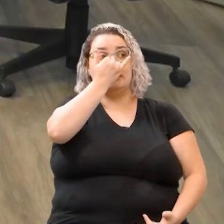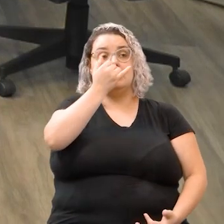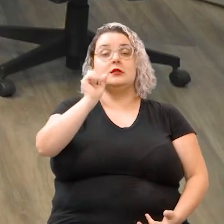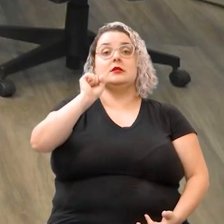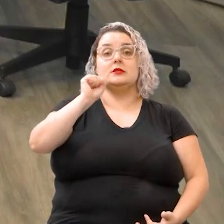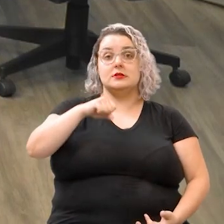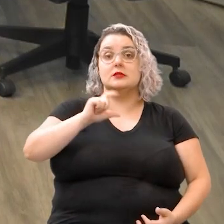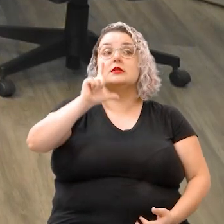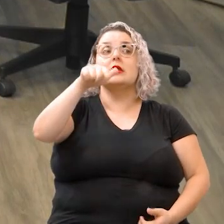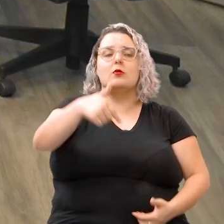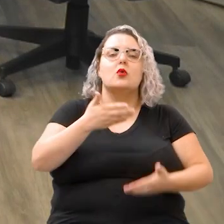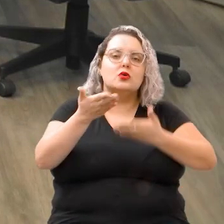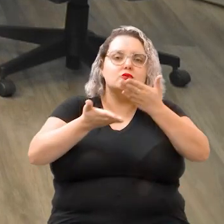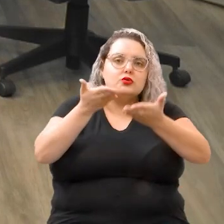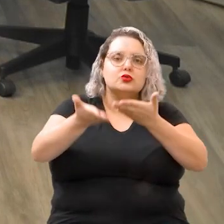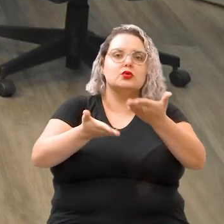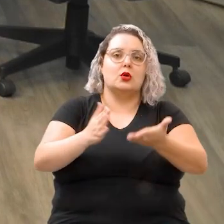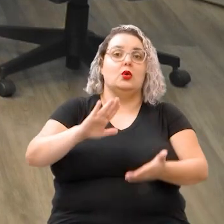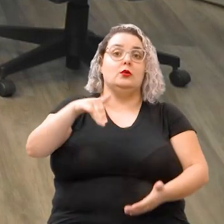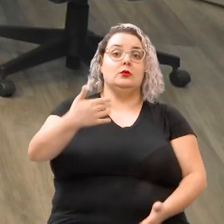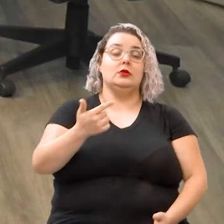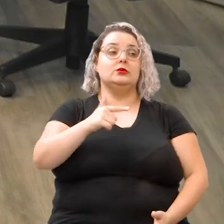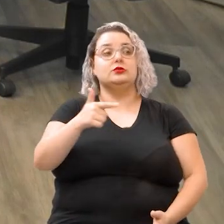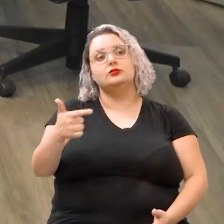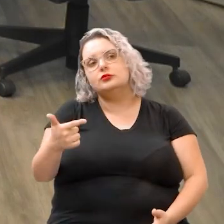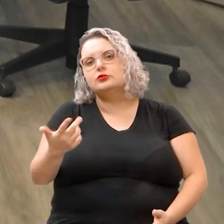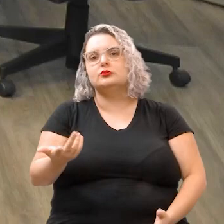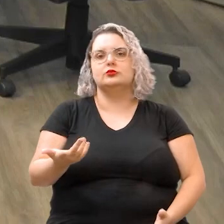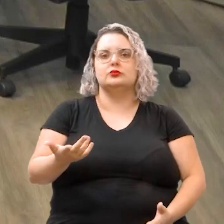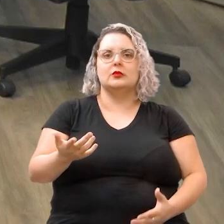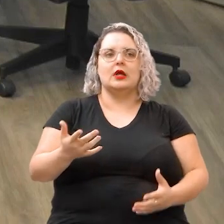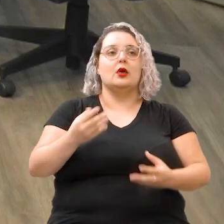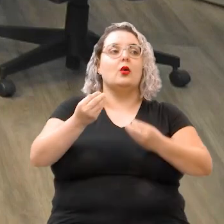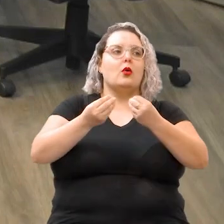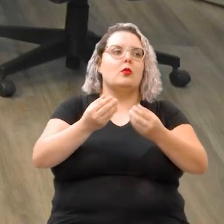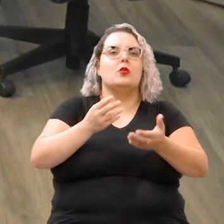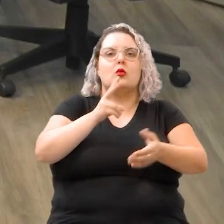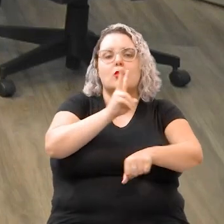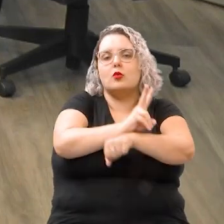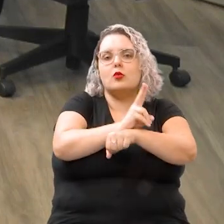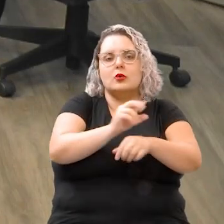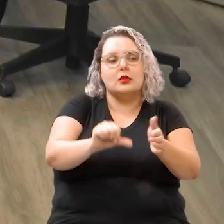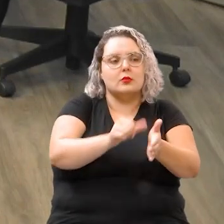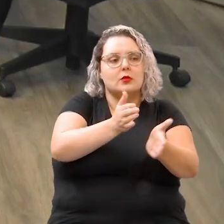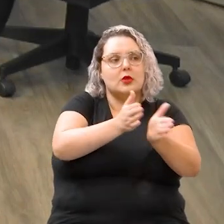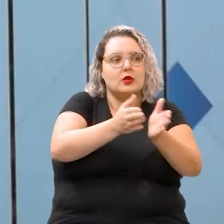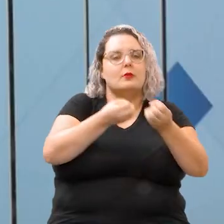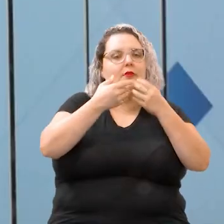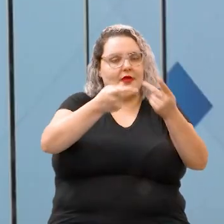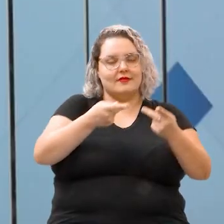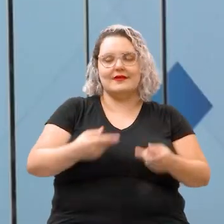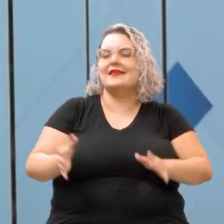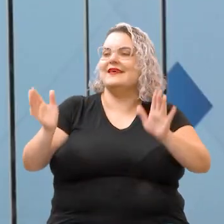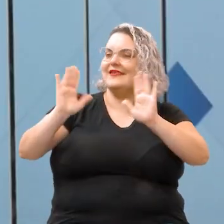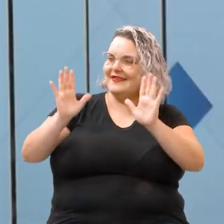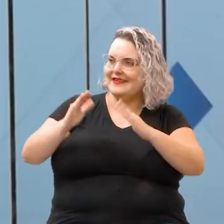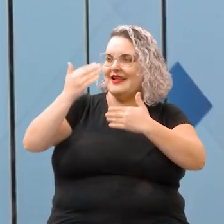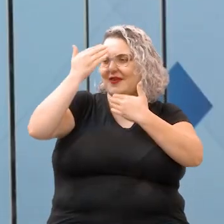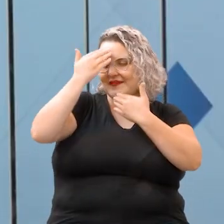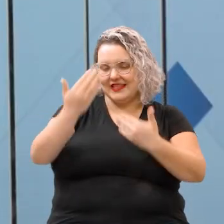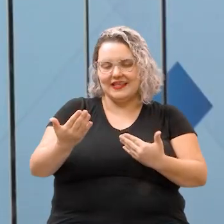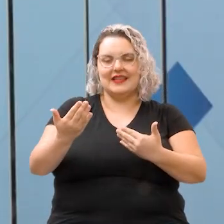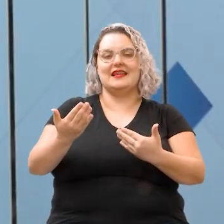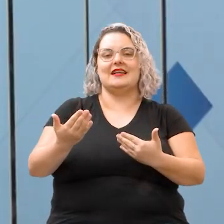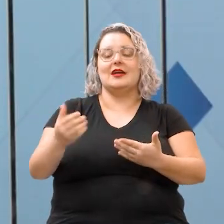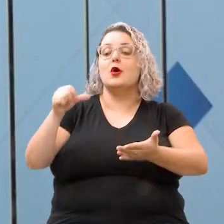sim depois no tratamento quando há já um diagnóstico fechado. Seja bem-vinda. Obrigada, olá a todas. O